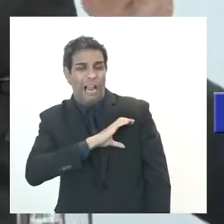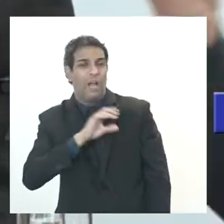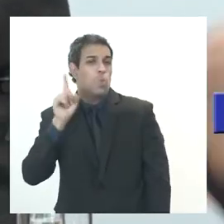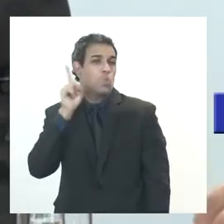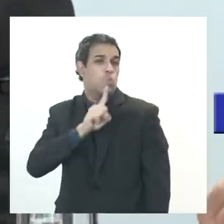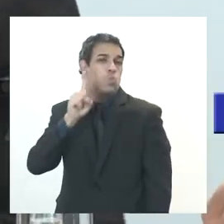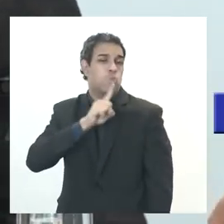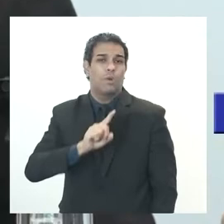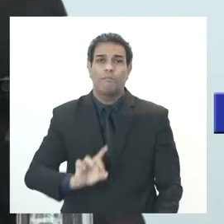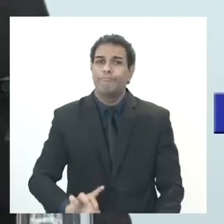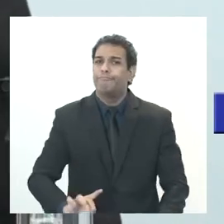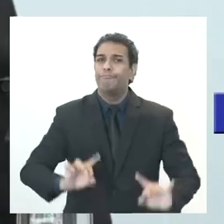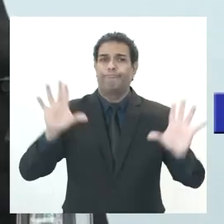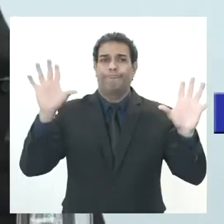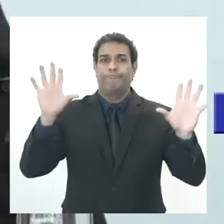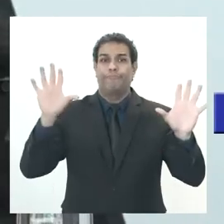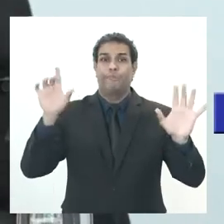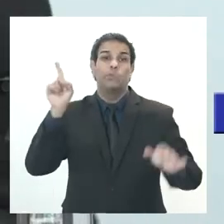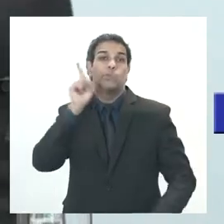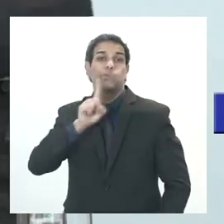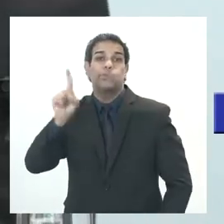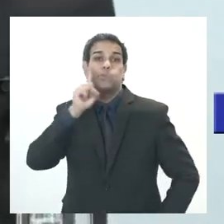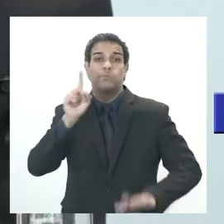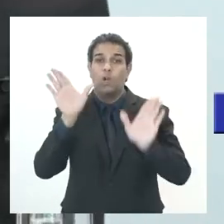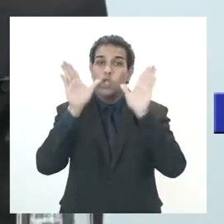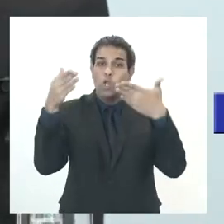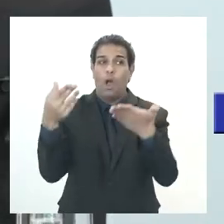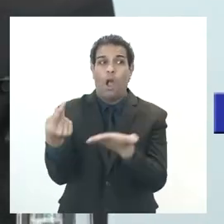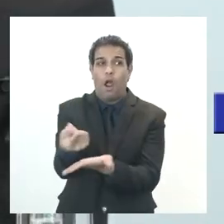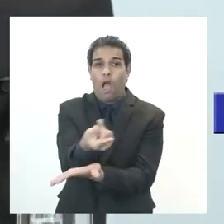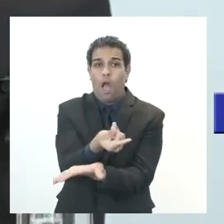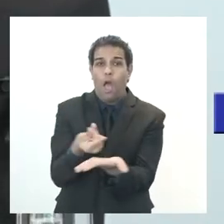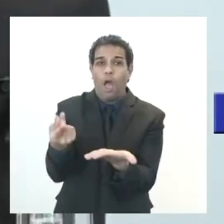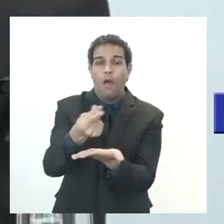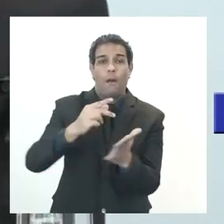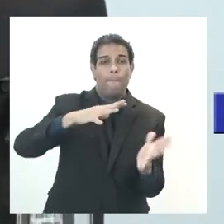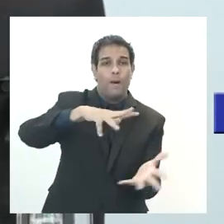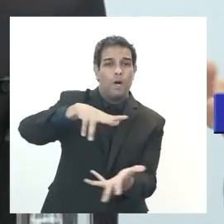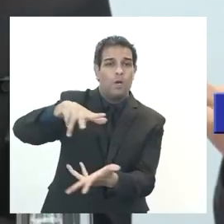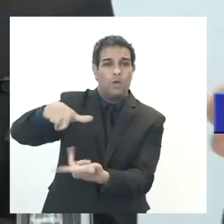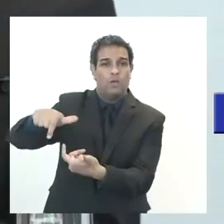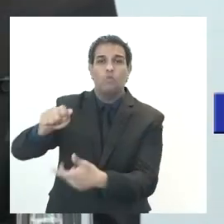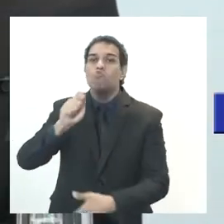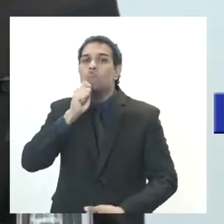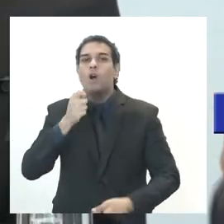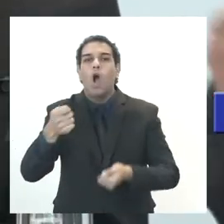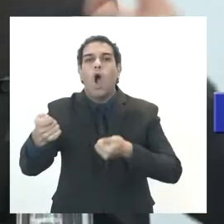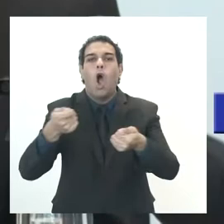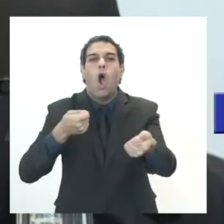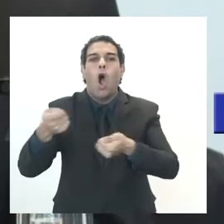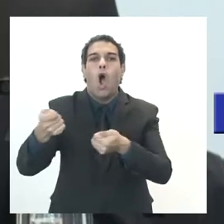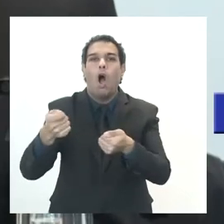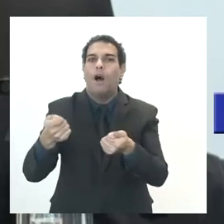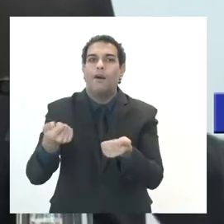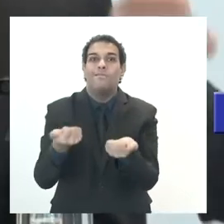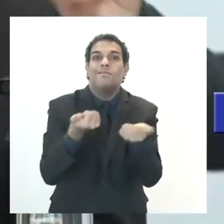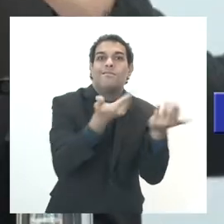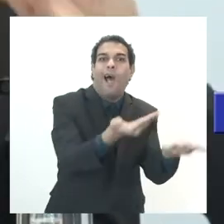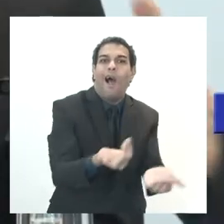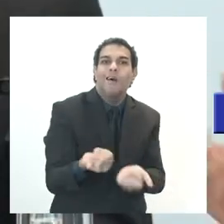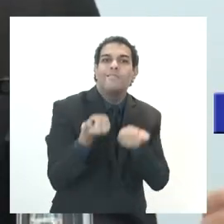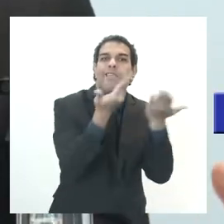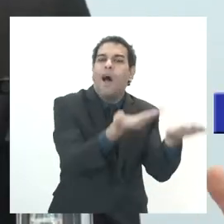Unidos e Estados Unidos é o centro do capitalismo Mundial Você não tem o controle das águas entregue